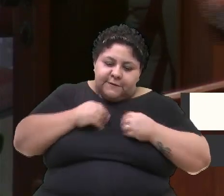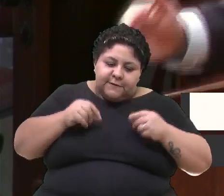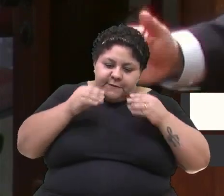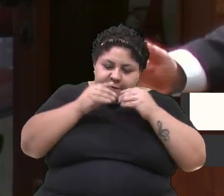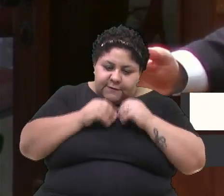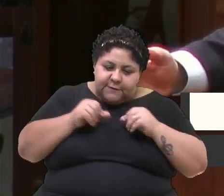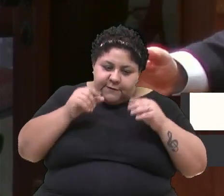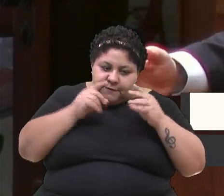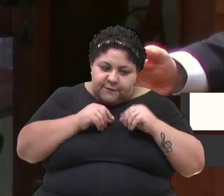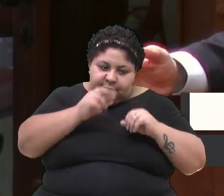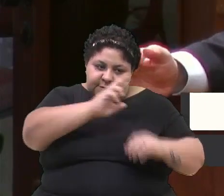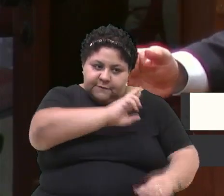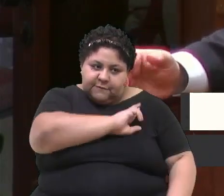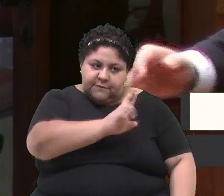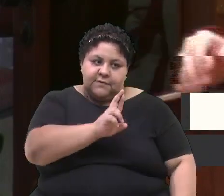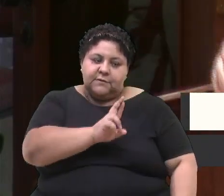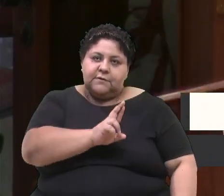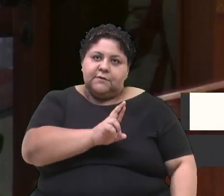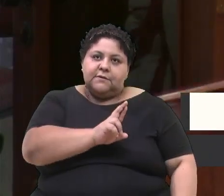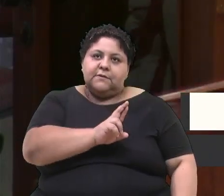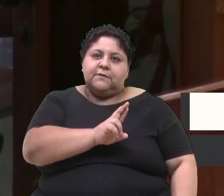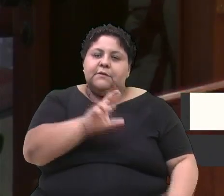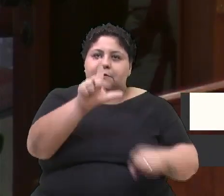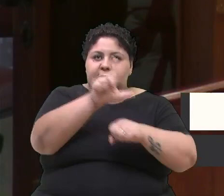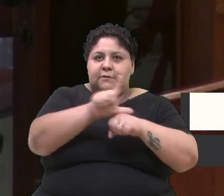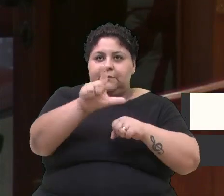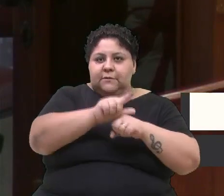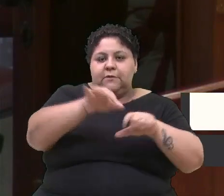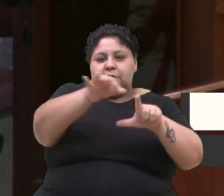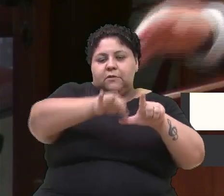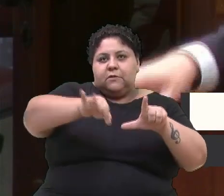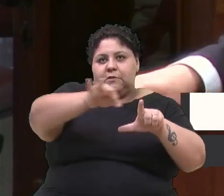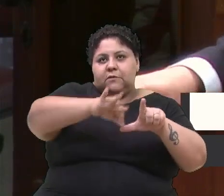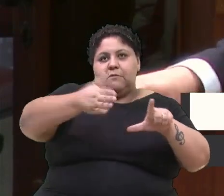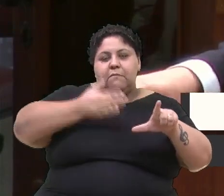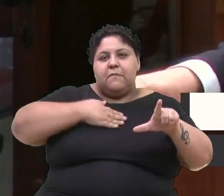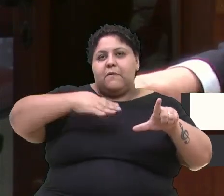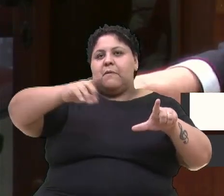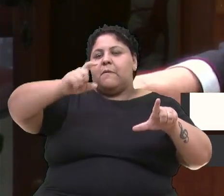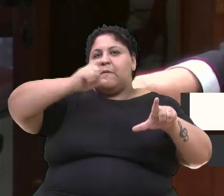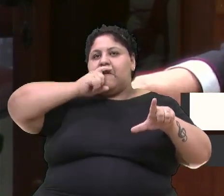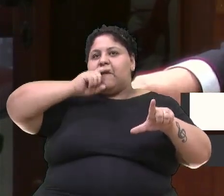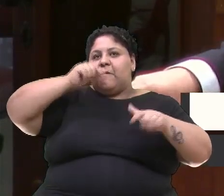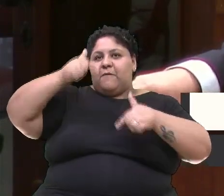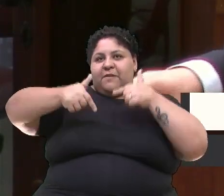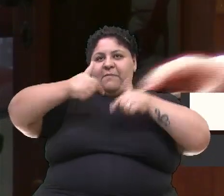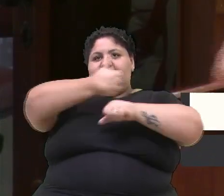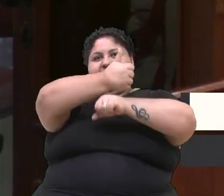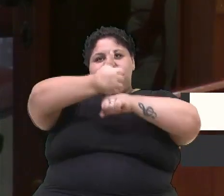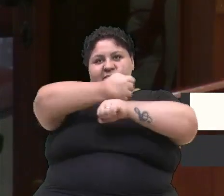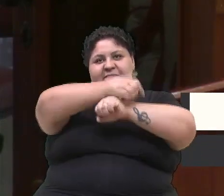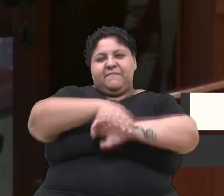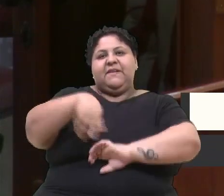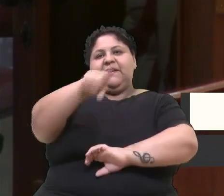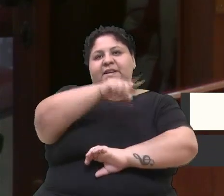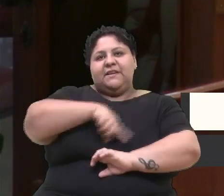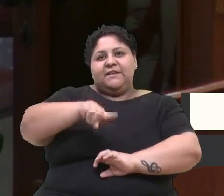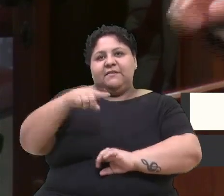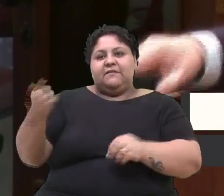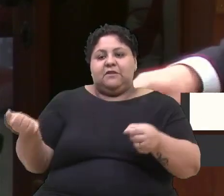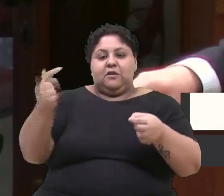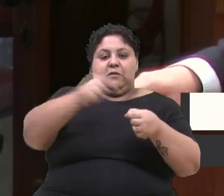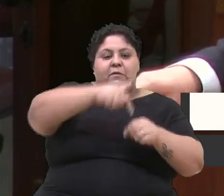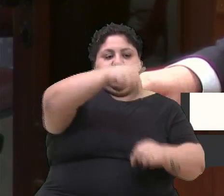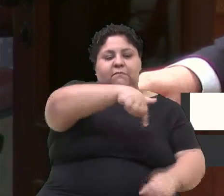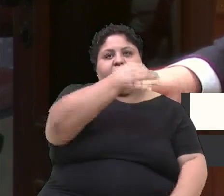do representante comercial, do propagandista, vendedor, sendo que o meu pai exercia esta profissão e a nossa vinda a Caxias